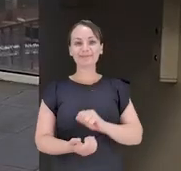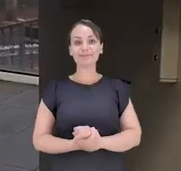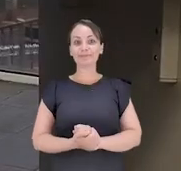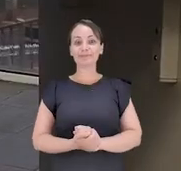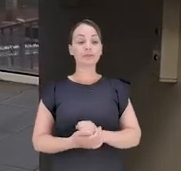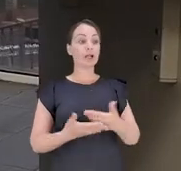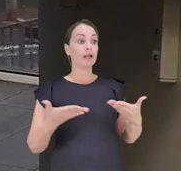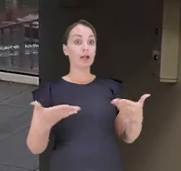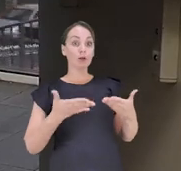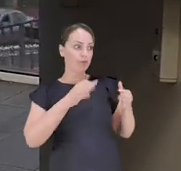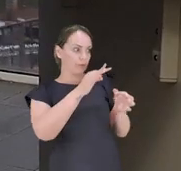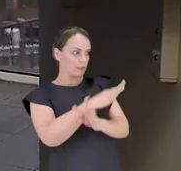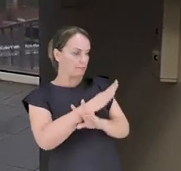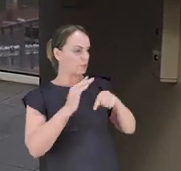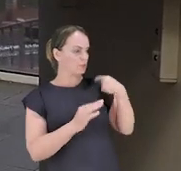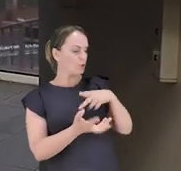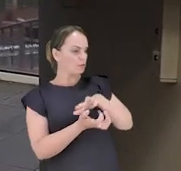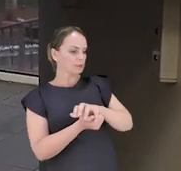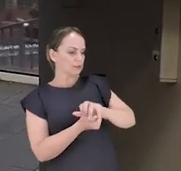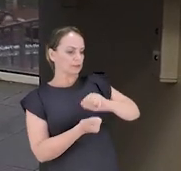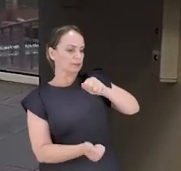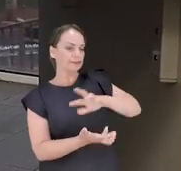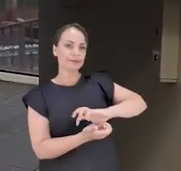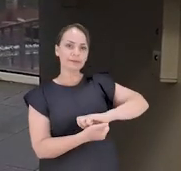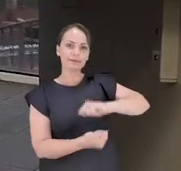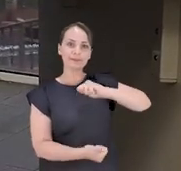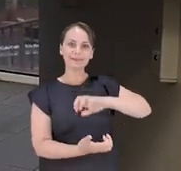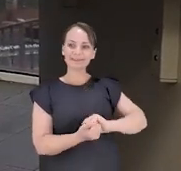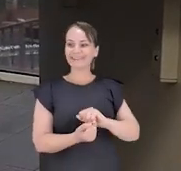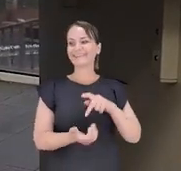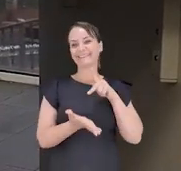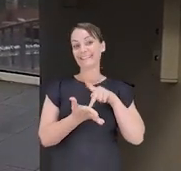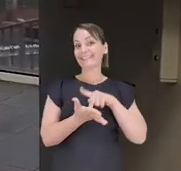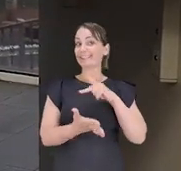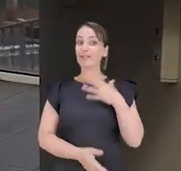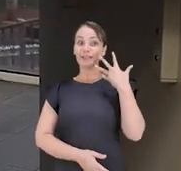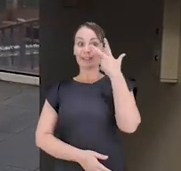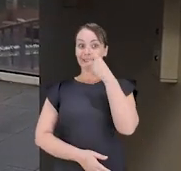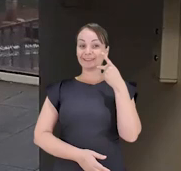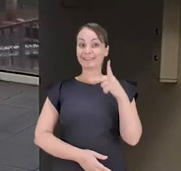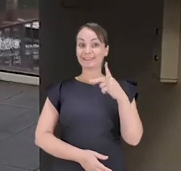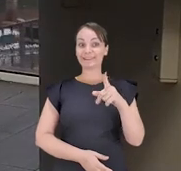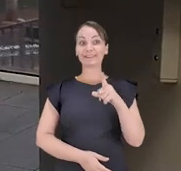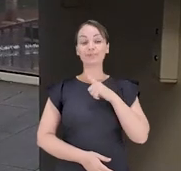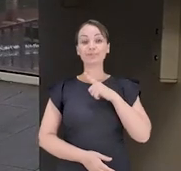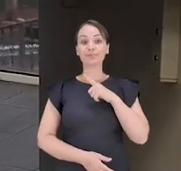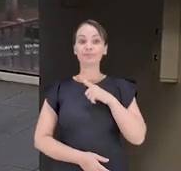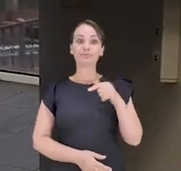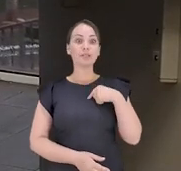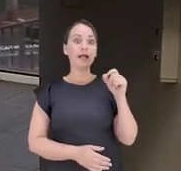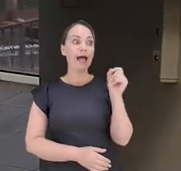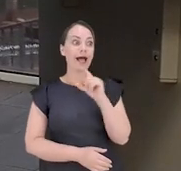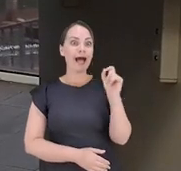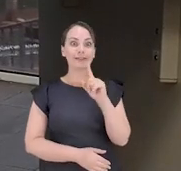Vamos agora finalizar nosso slime. Tá, olha, Ju. Ficou linda a sua, hein? Tô me achando aqui. Tô praticamente a Ju